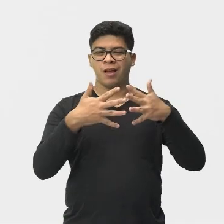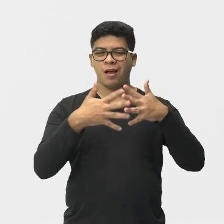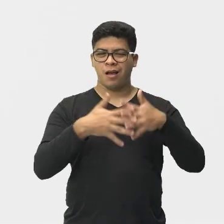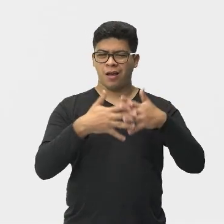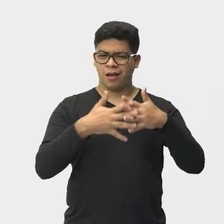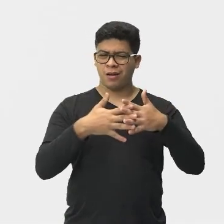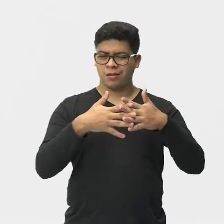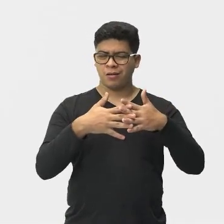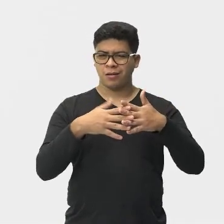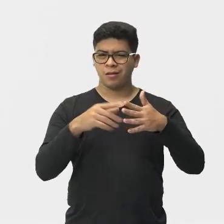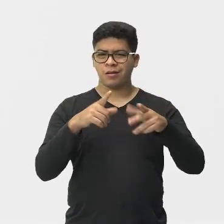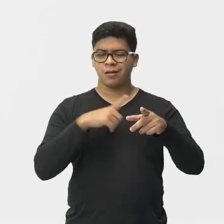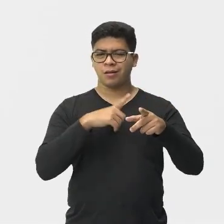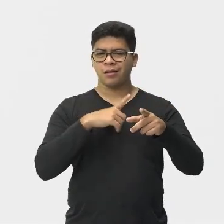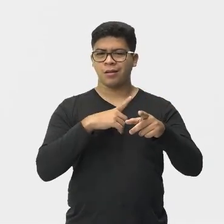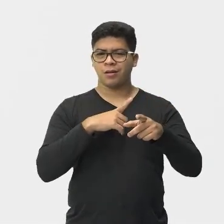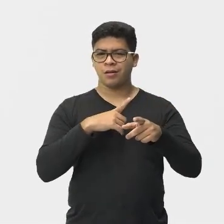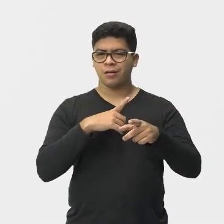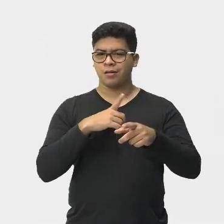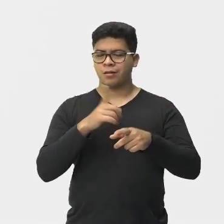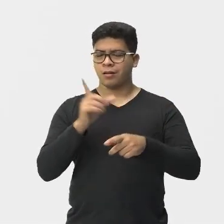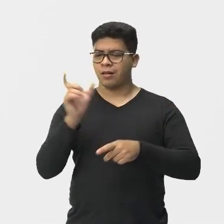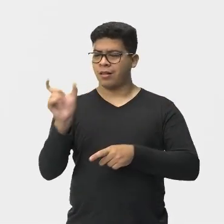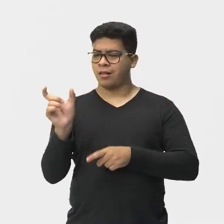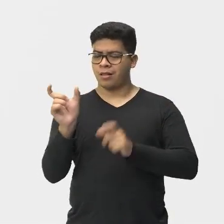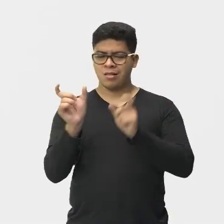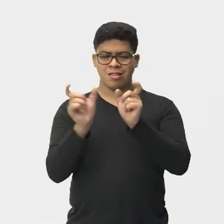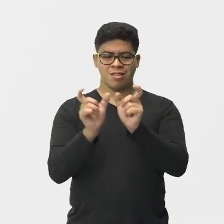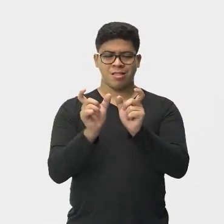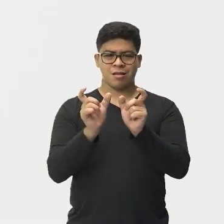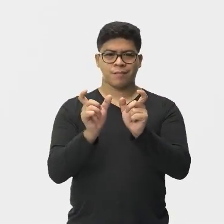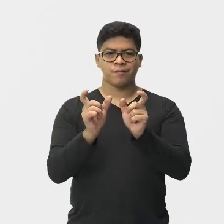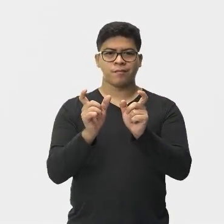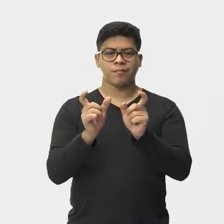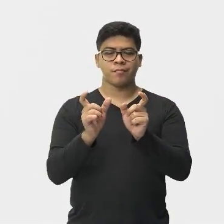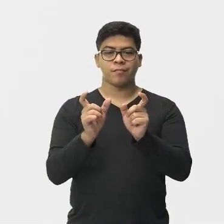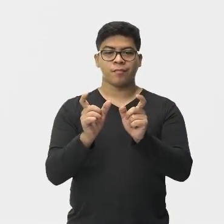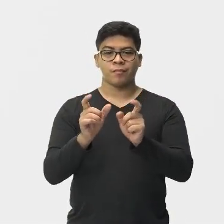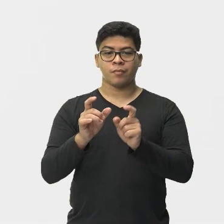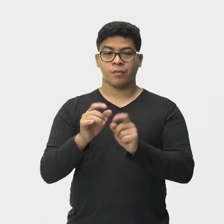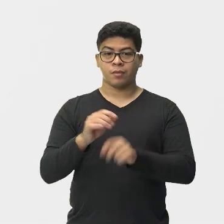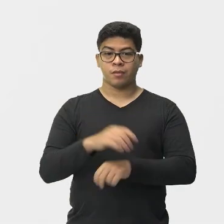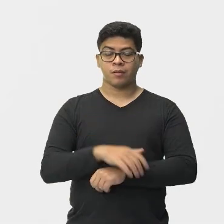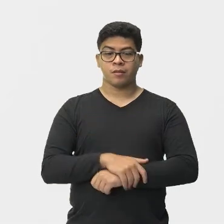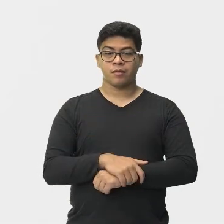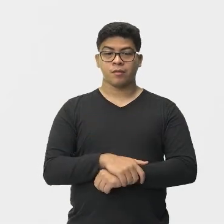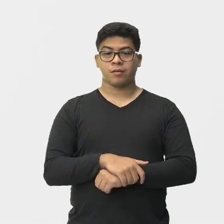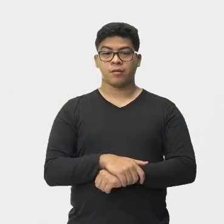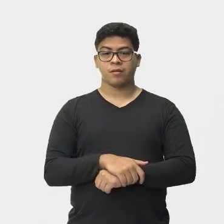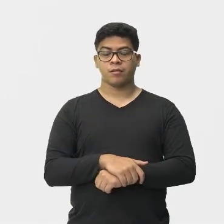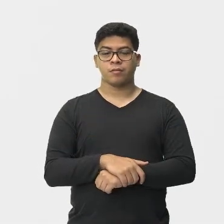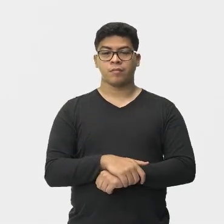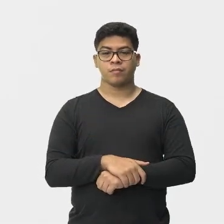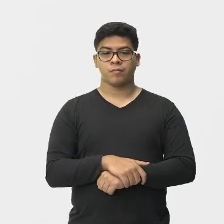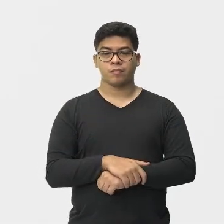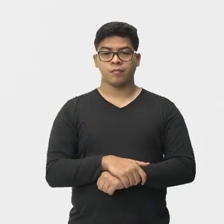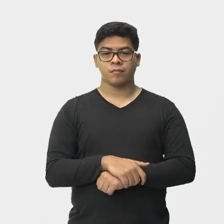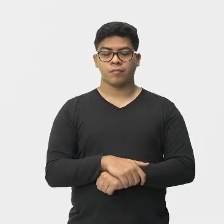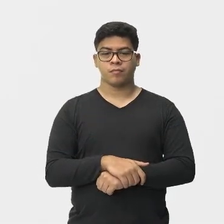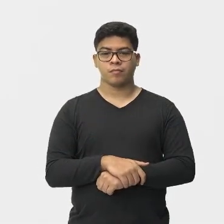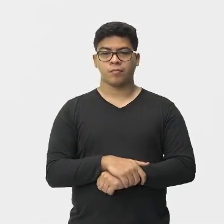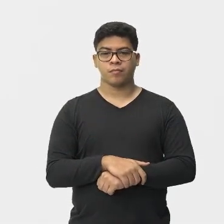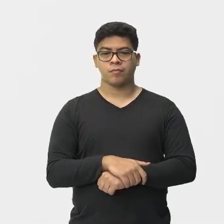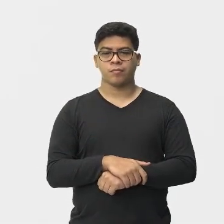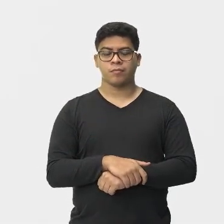essa cacofonia, le-lo, é preferível falar Javier se lo